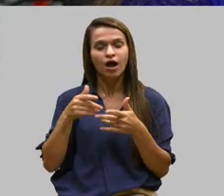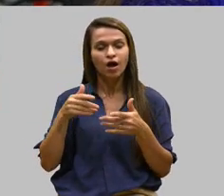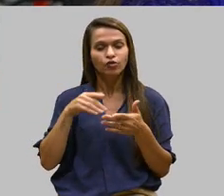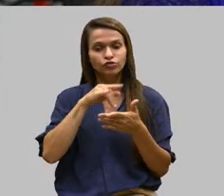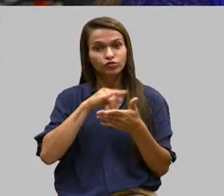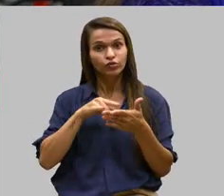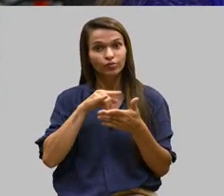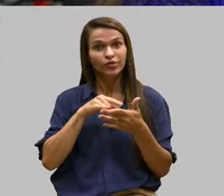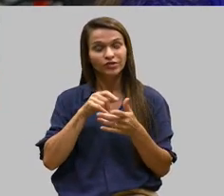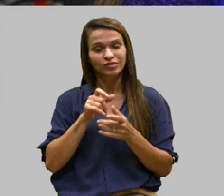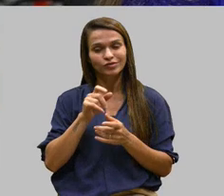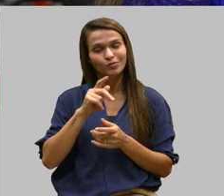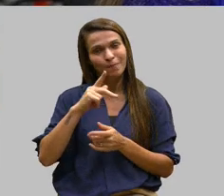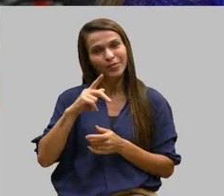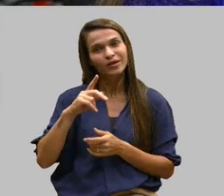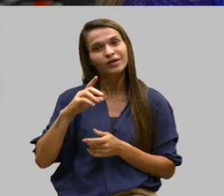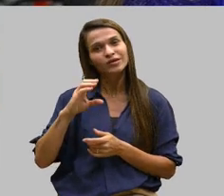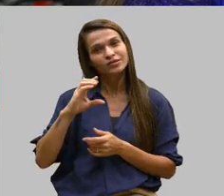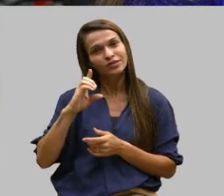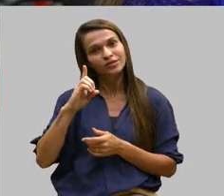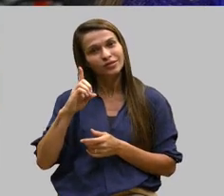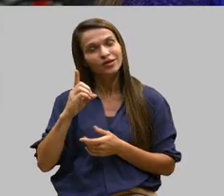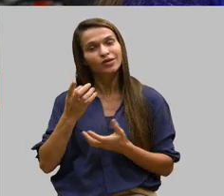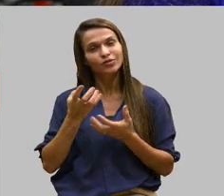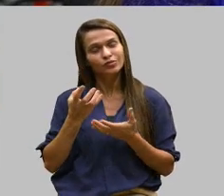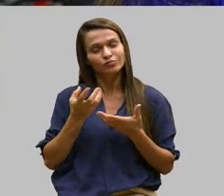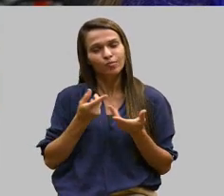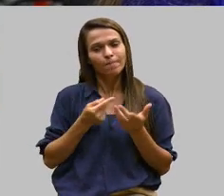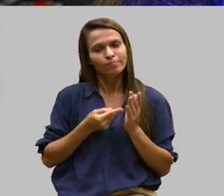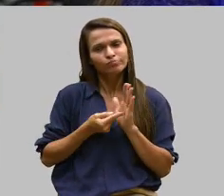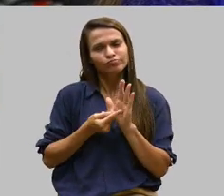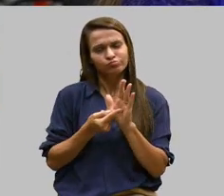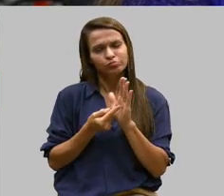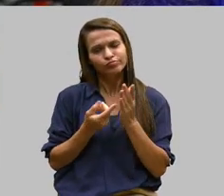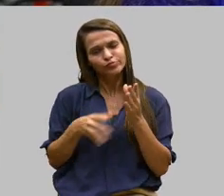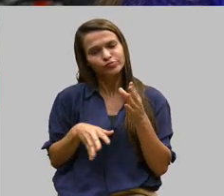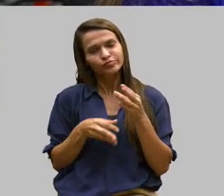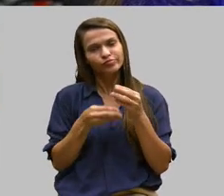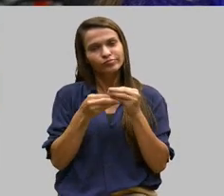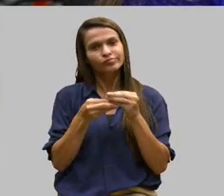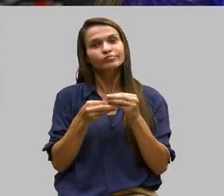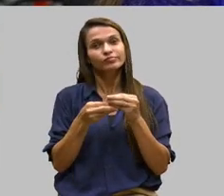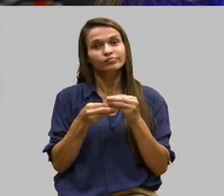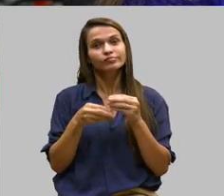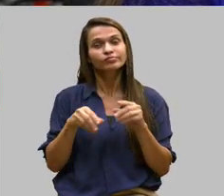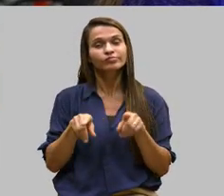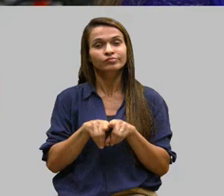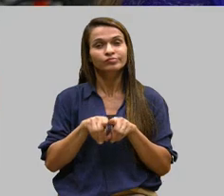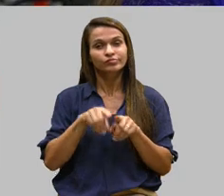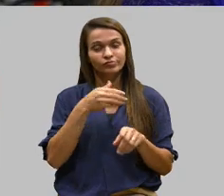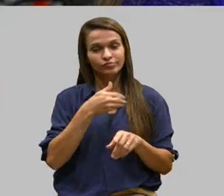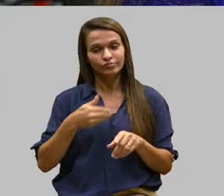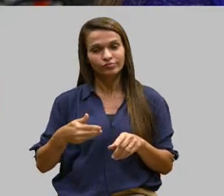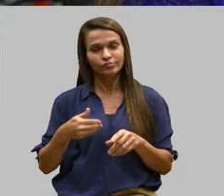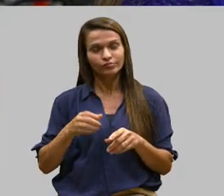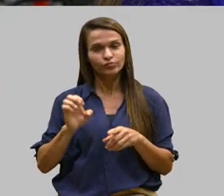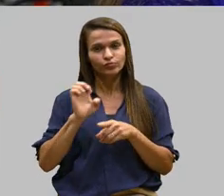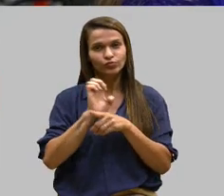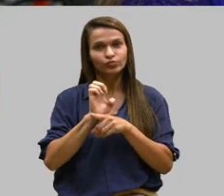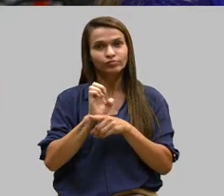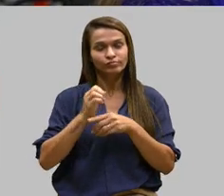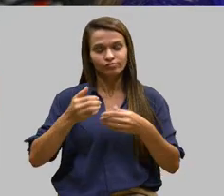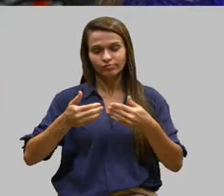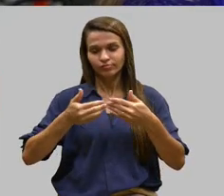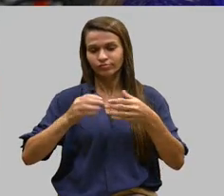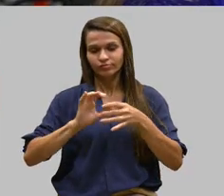deficiência eu gostaria só de fazer mesmo esses registros e deixar aqui o governo do estado à disposição de todas e